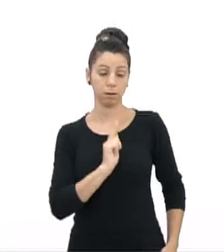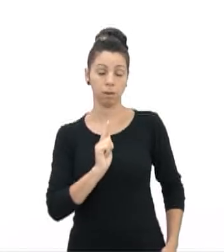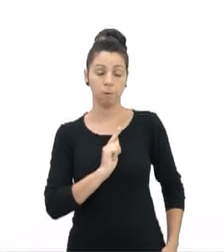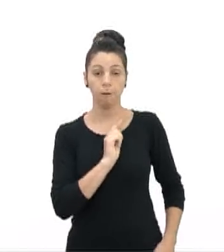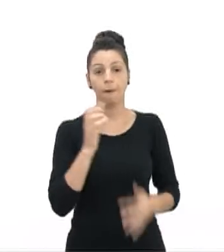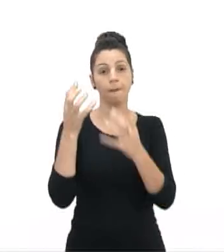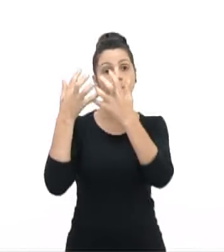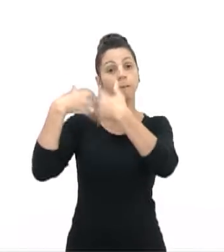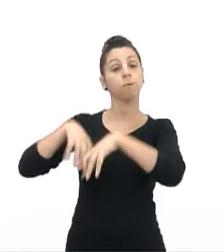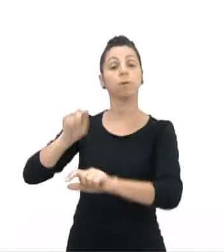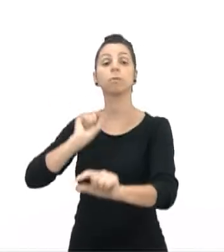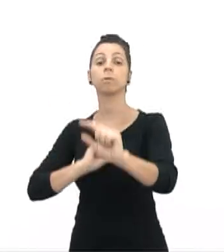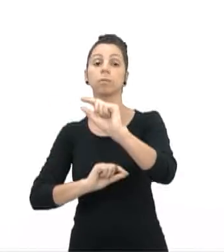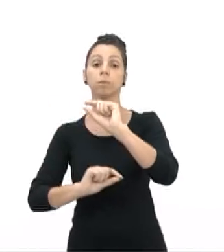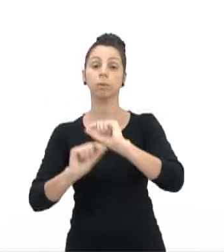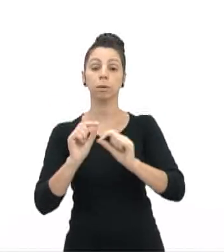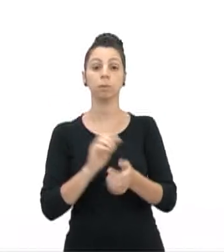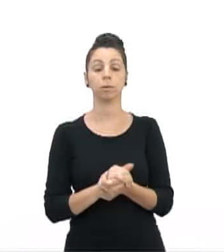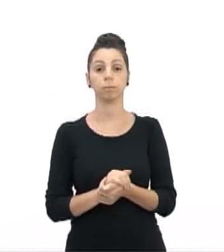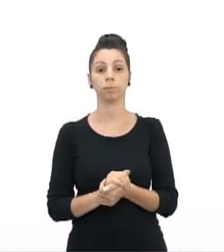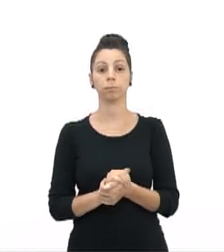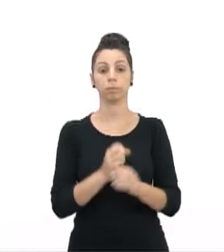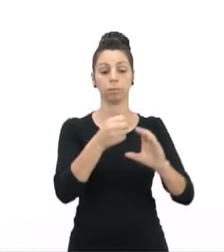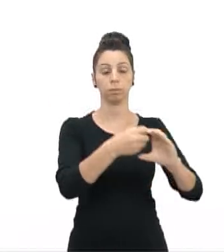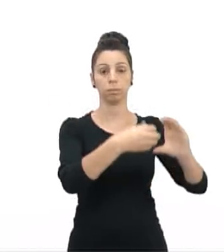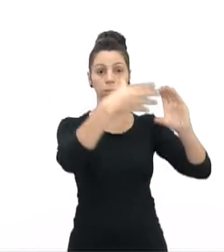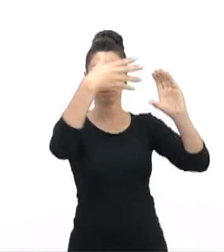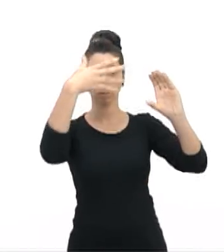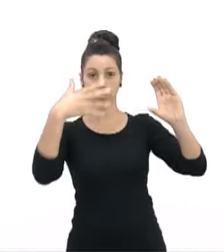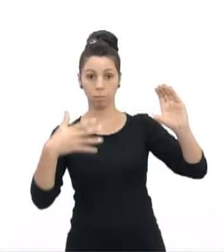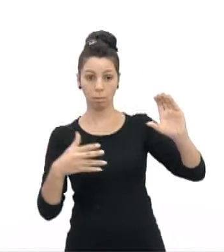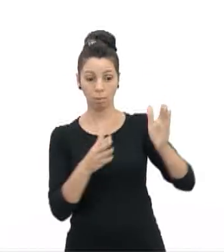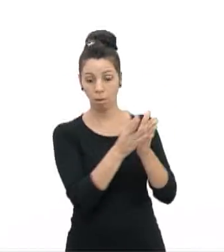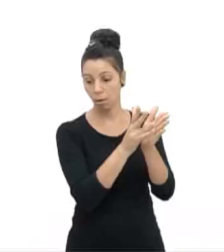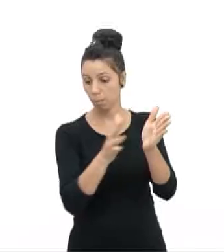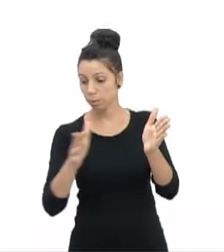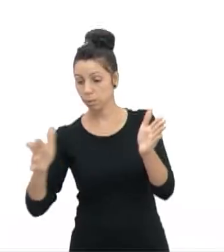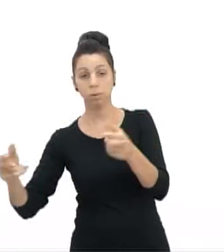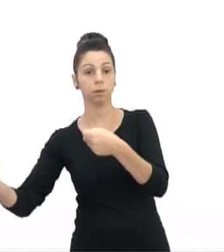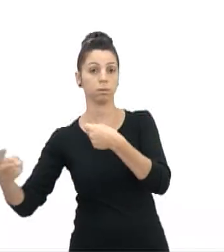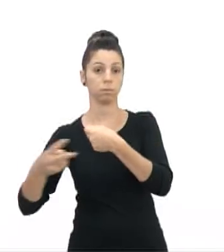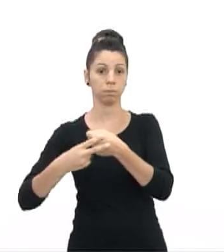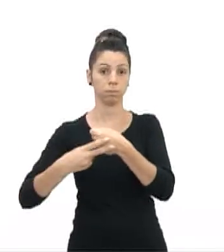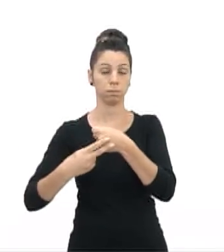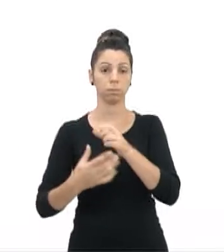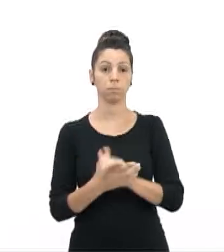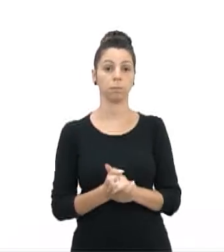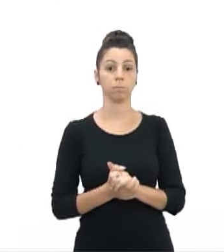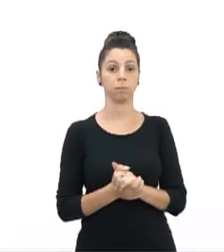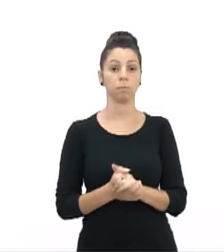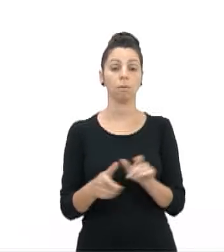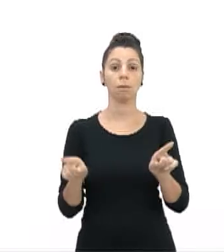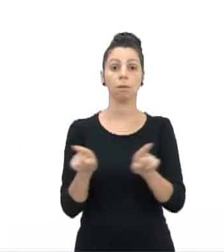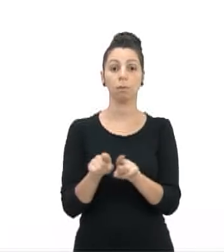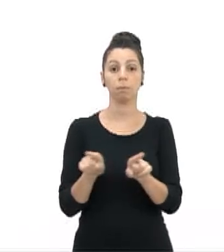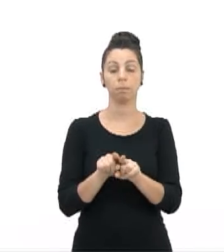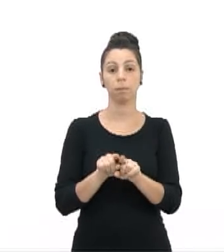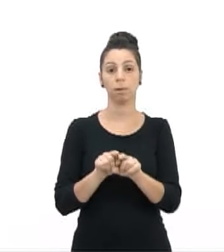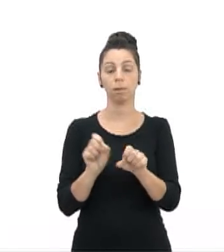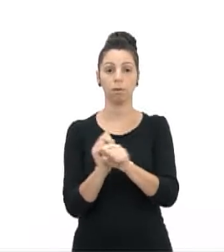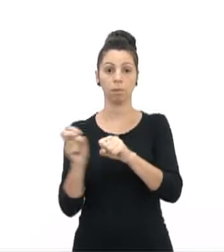Falamos na aula passada. Caracterizar o processo verbal, né? Olha lá, como também adjetivos